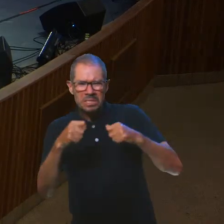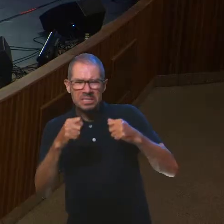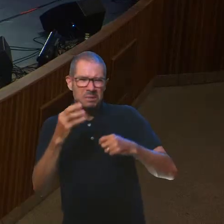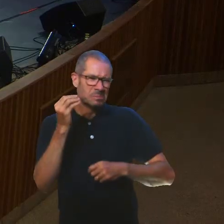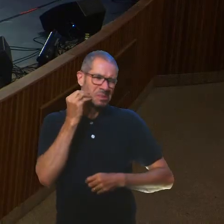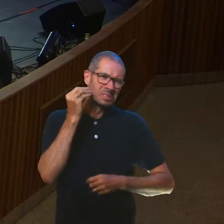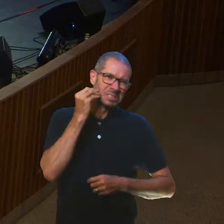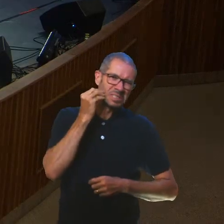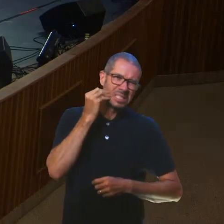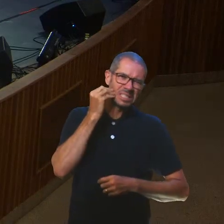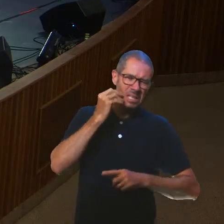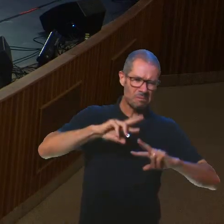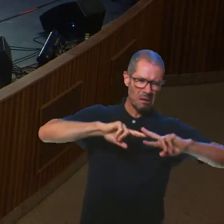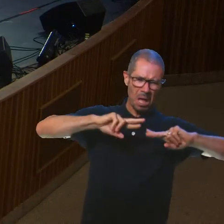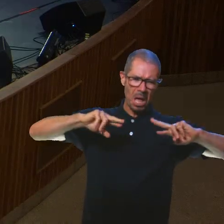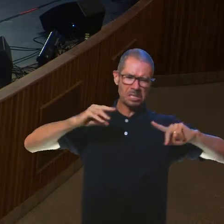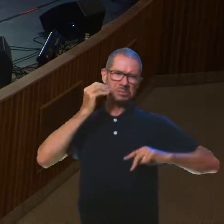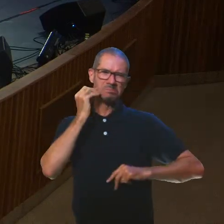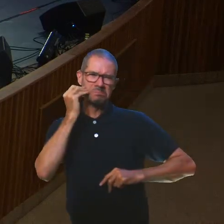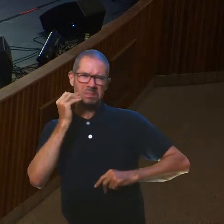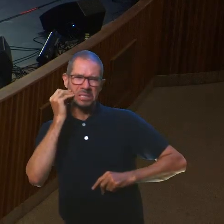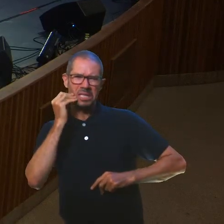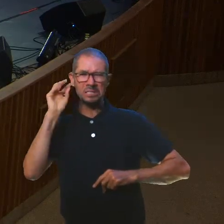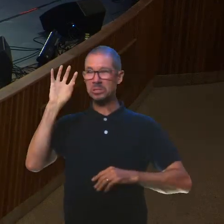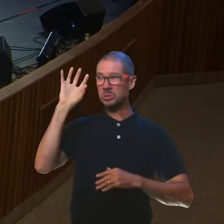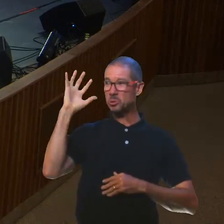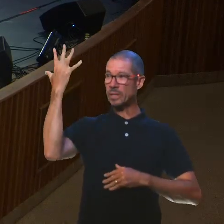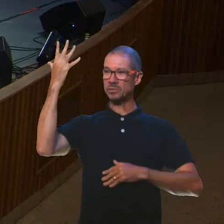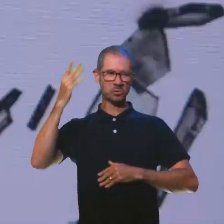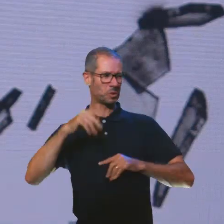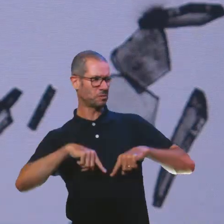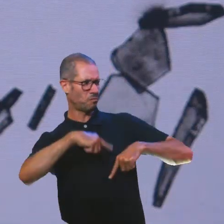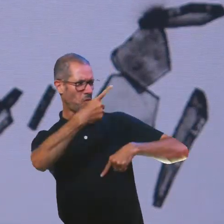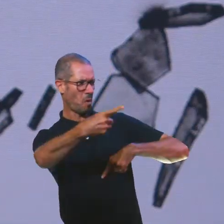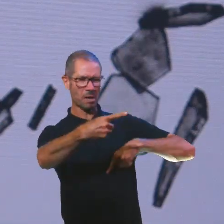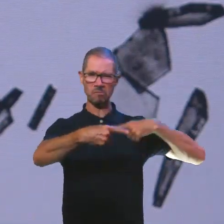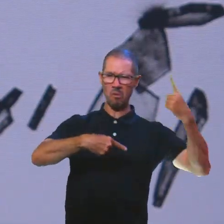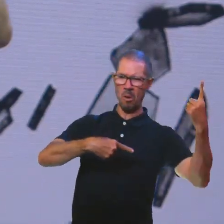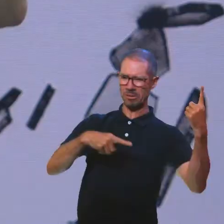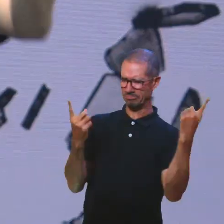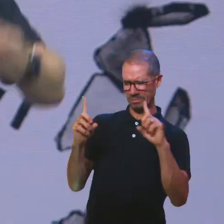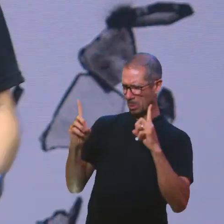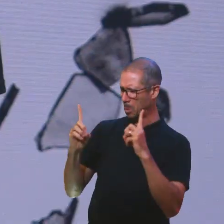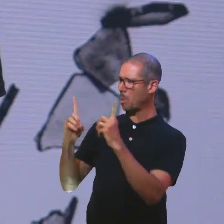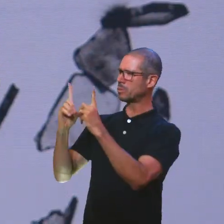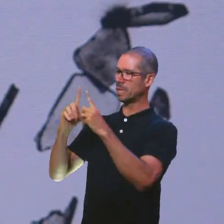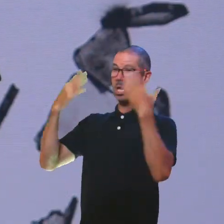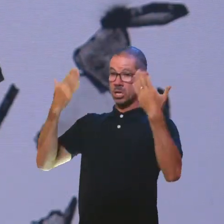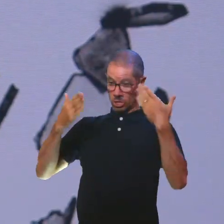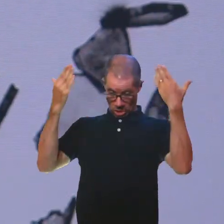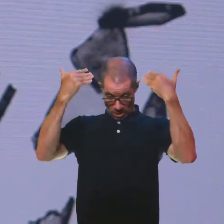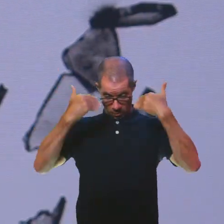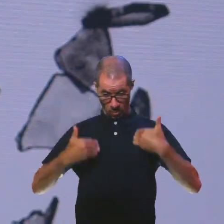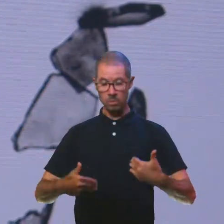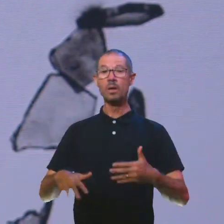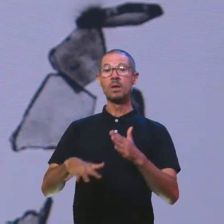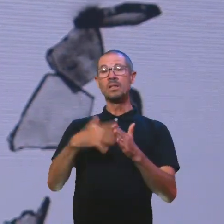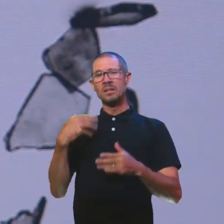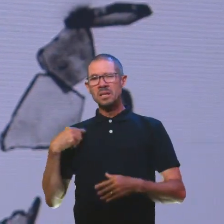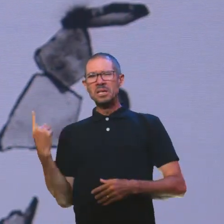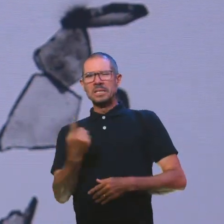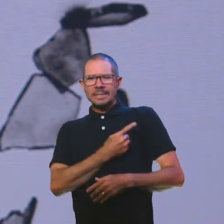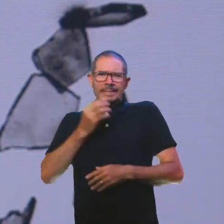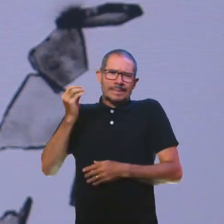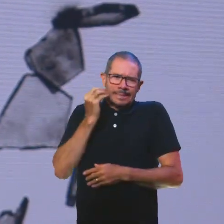simplesmente tentar várias experiências, várias situações afora, para que possamos encontrar aquilo que nós já somos. E muitas vezes nós